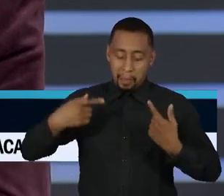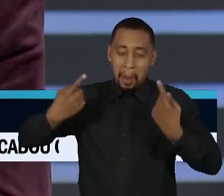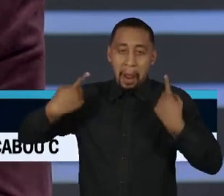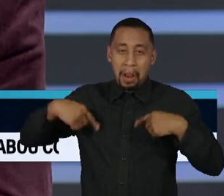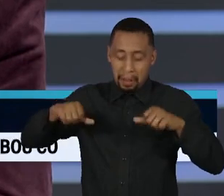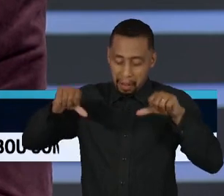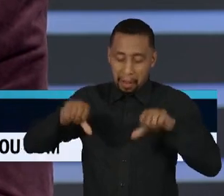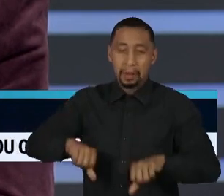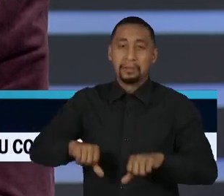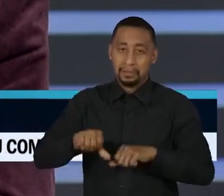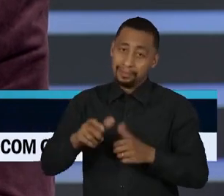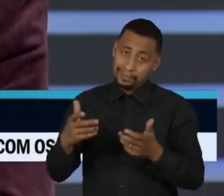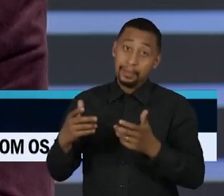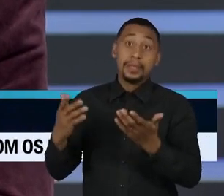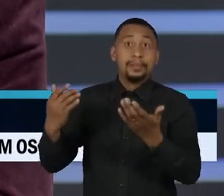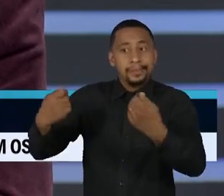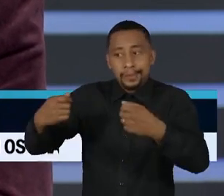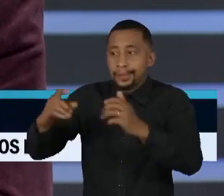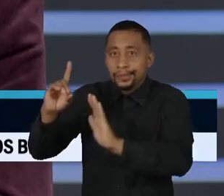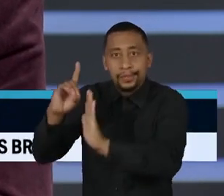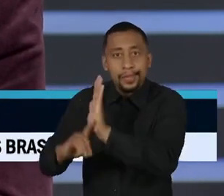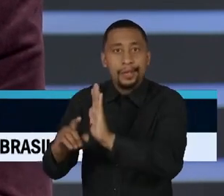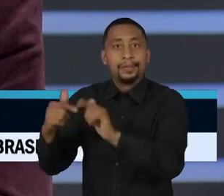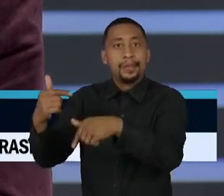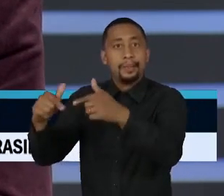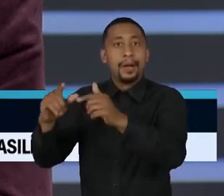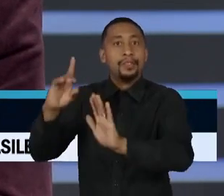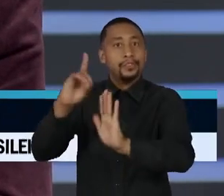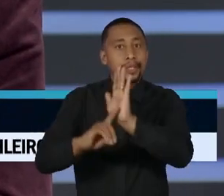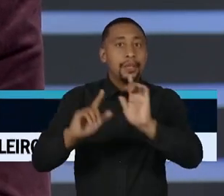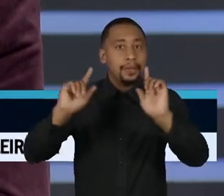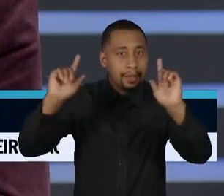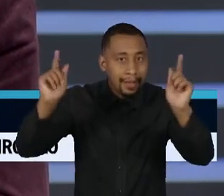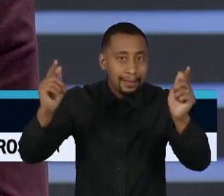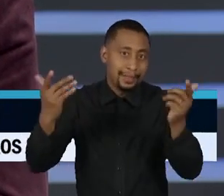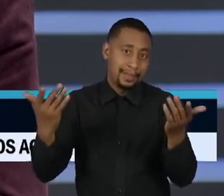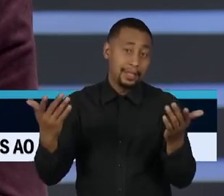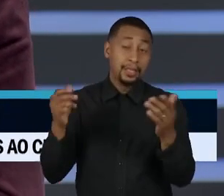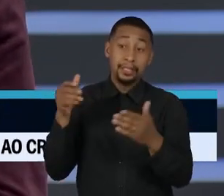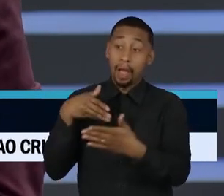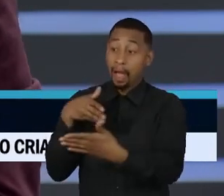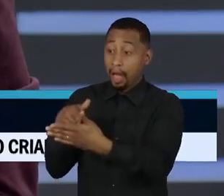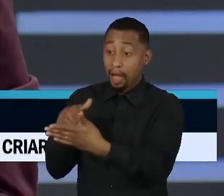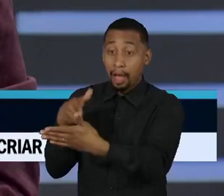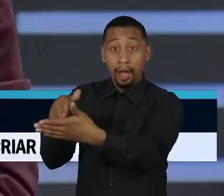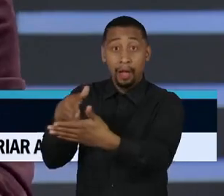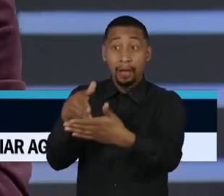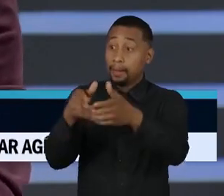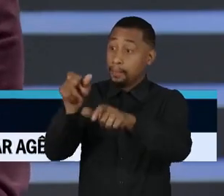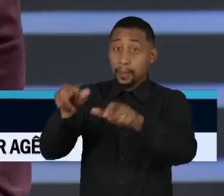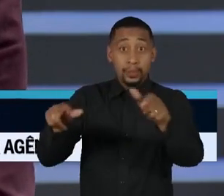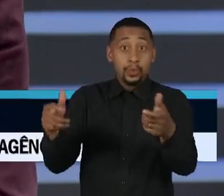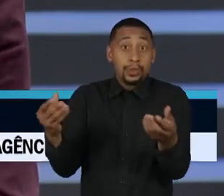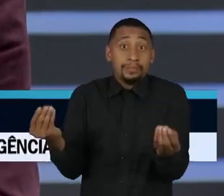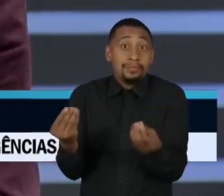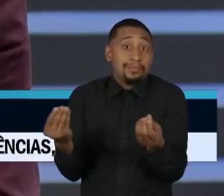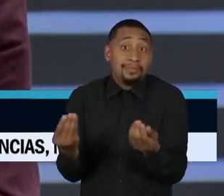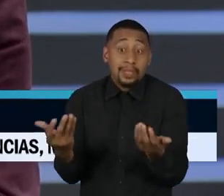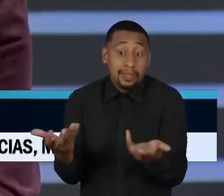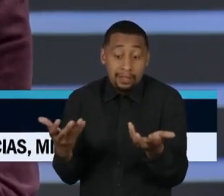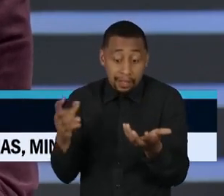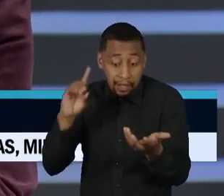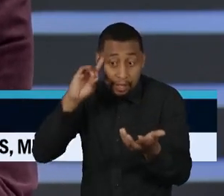direito a lazer, enfim, isso você inviabiliza que o brasileiro tenha perspectiva de dias